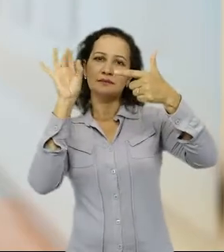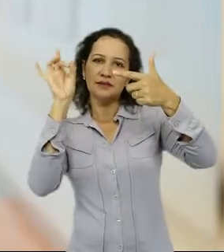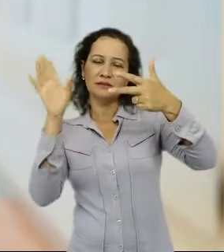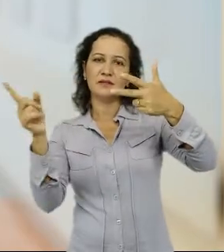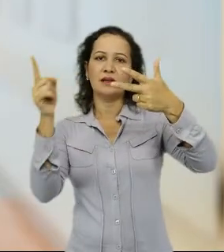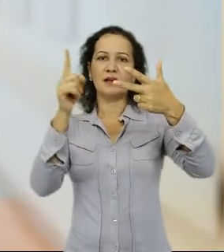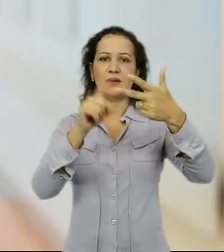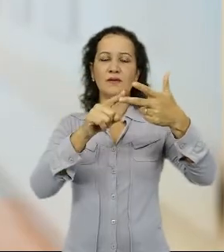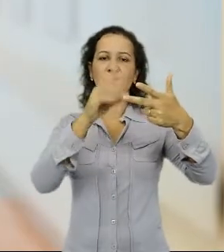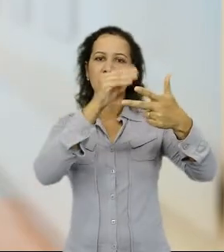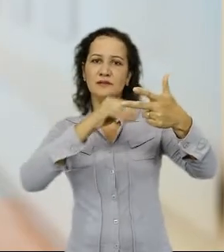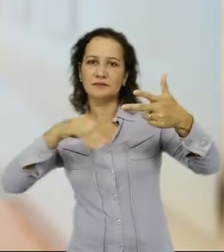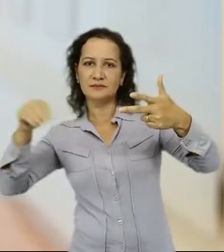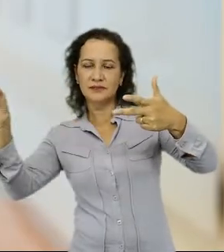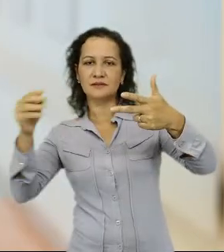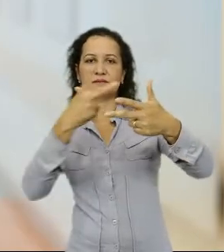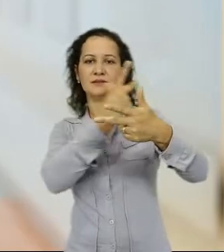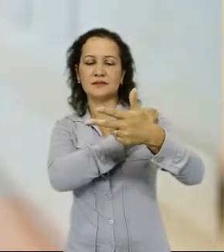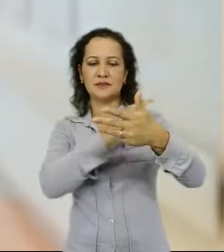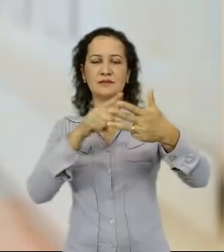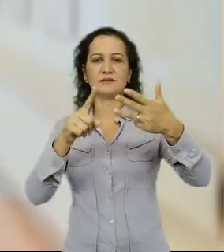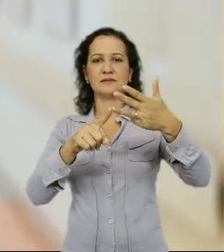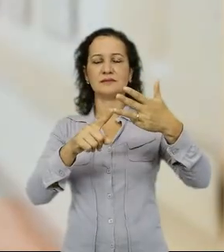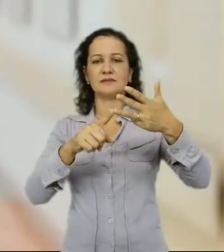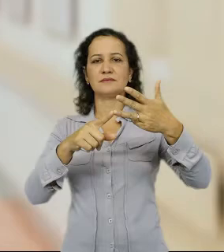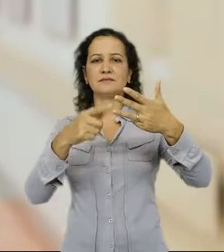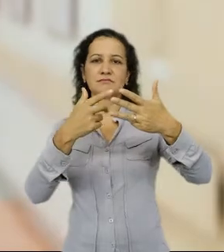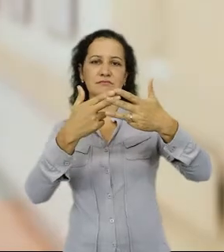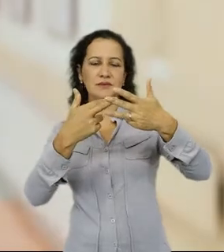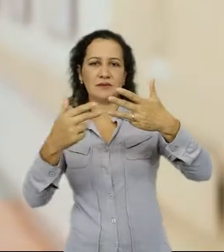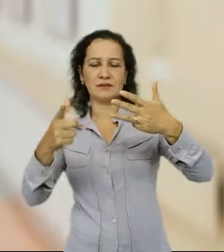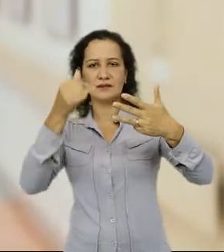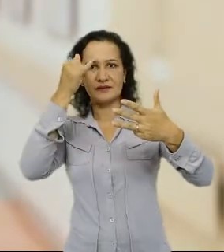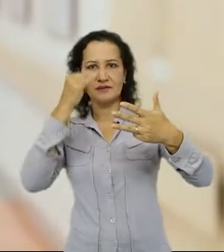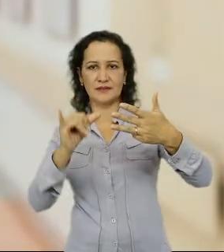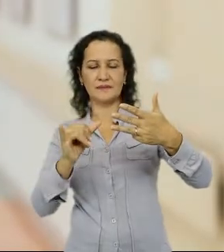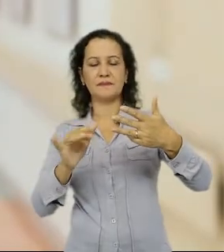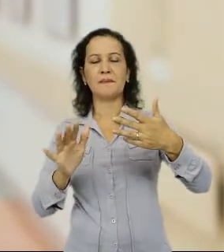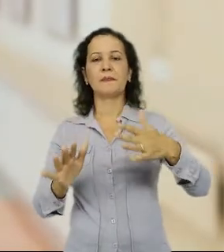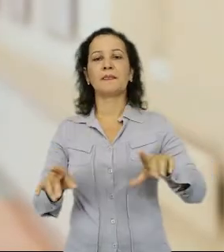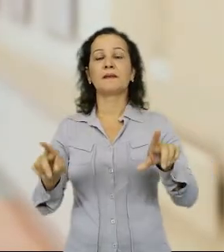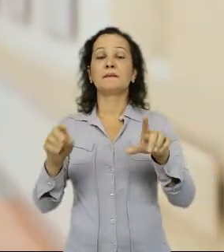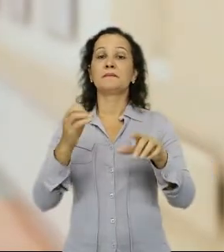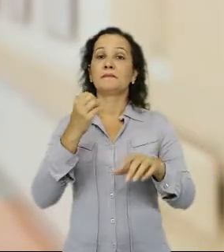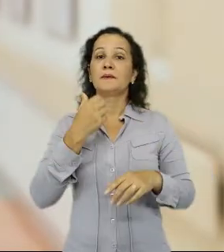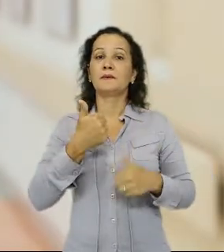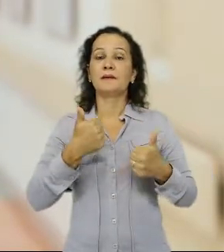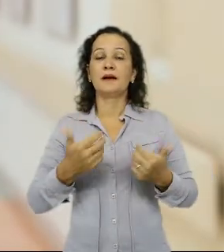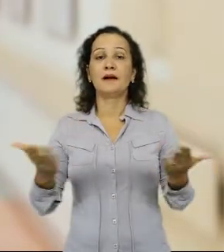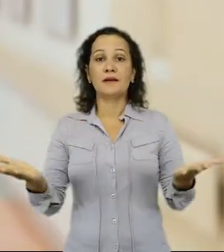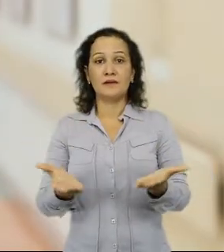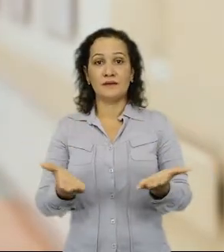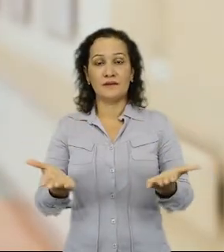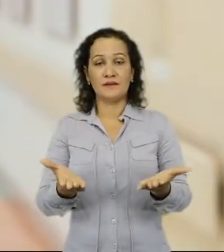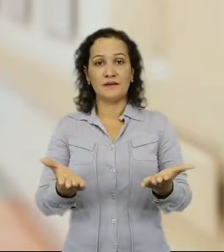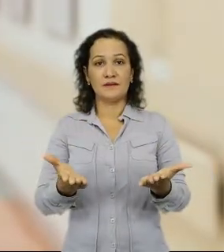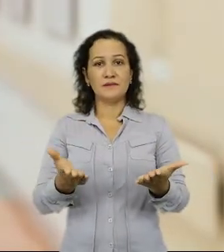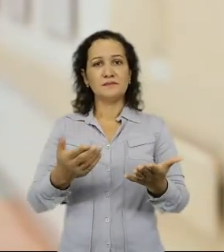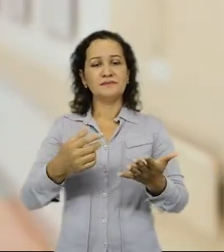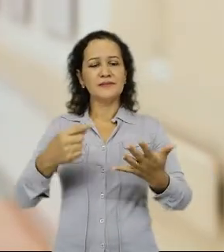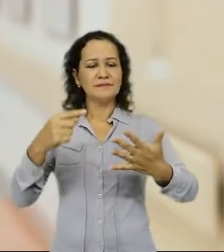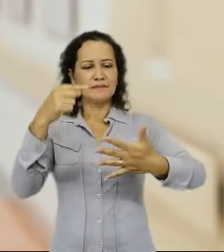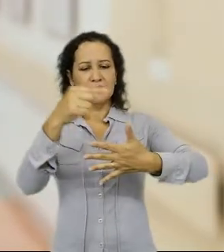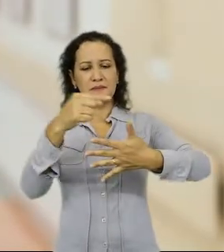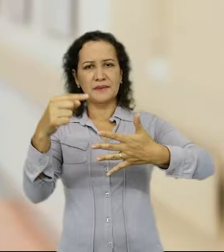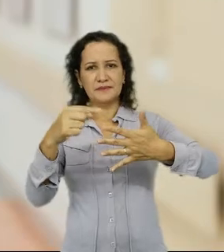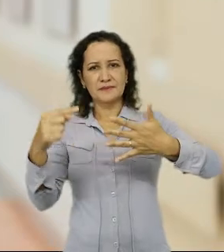vacinação simultânea e também contraindicações. Bem, alguns fatores importantes ou até mesmo situações